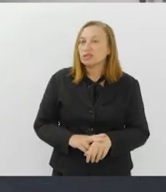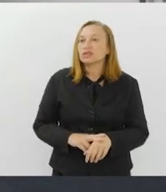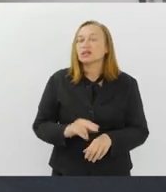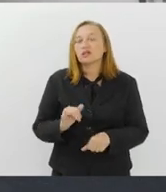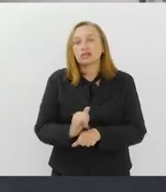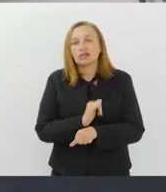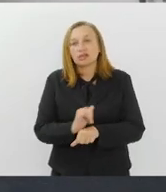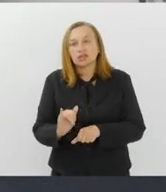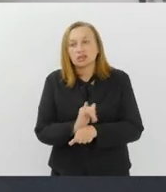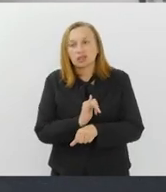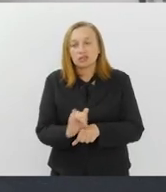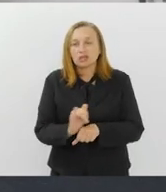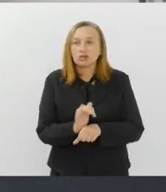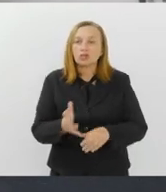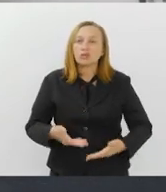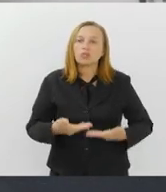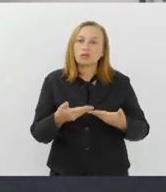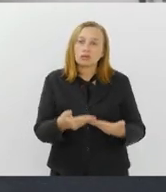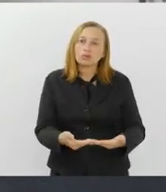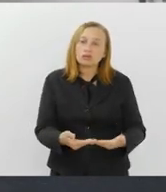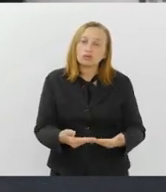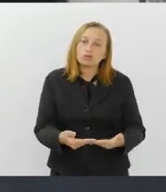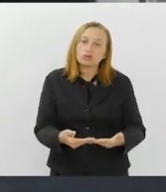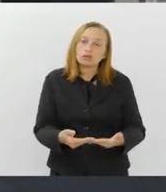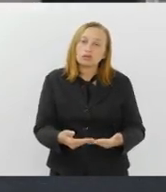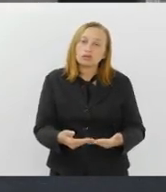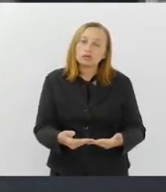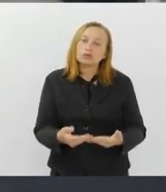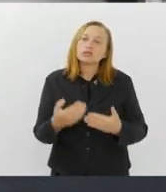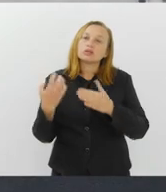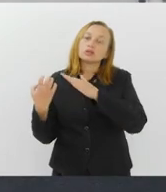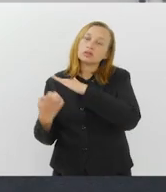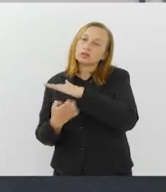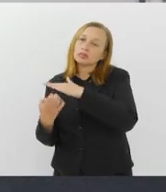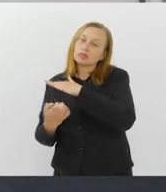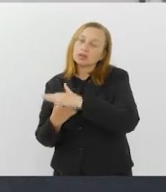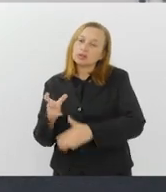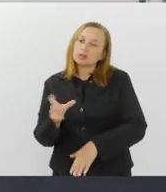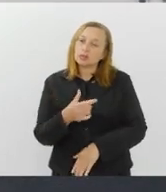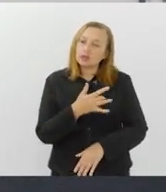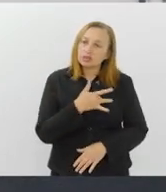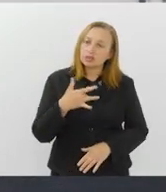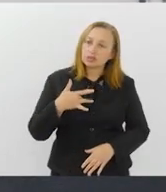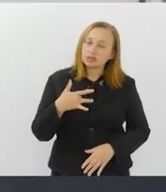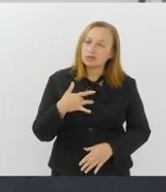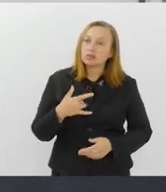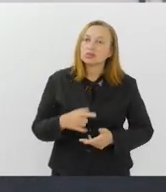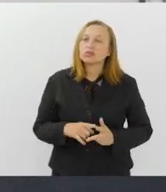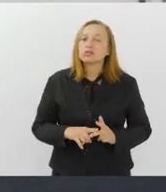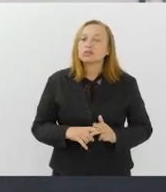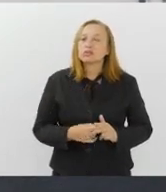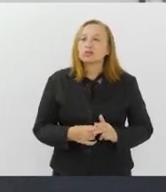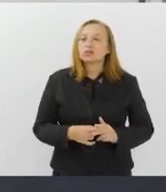alternativa oferecida pelas operadoras para a manutenção da